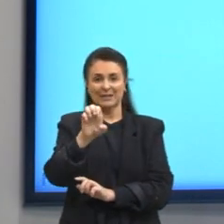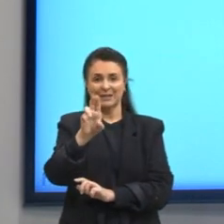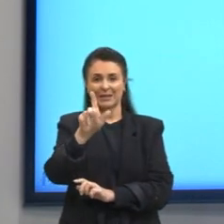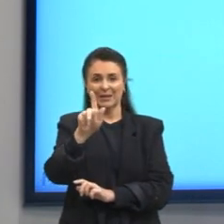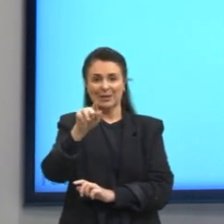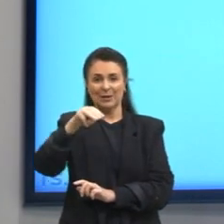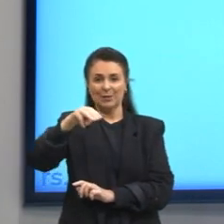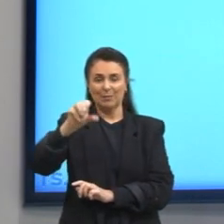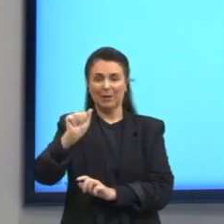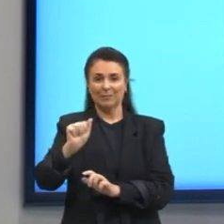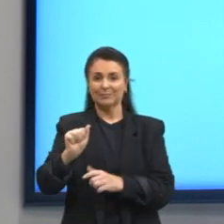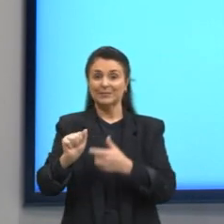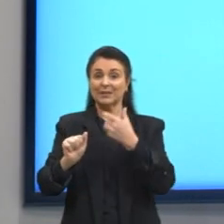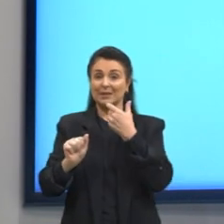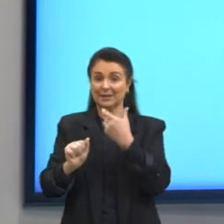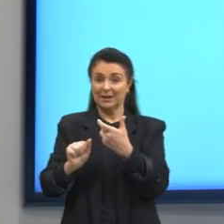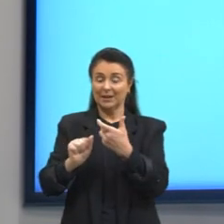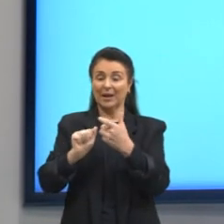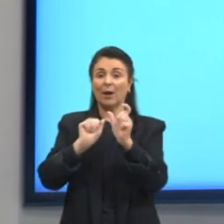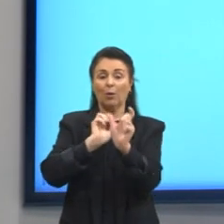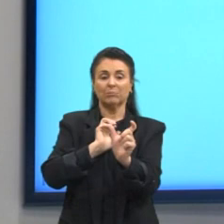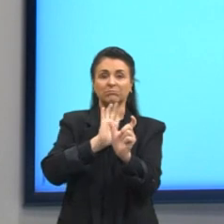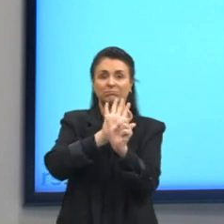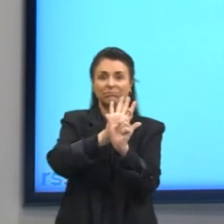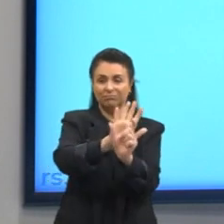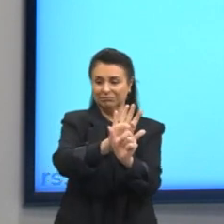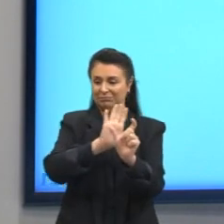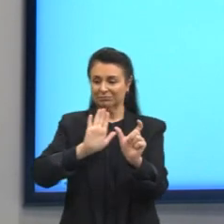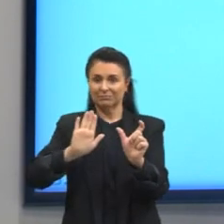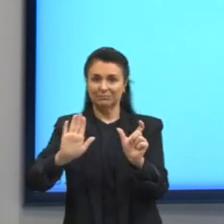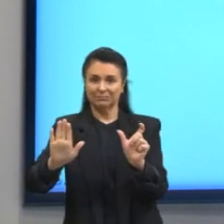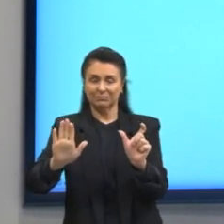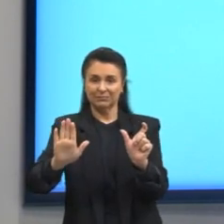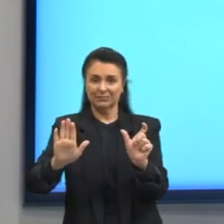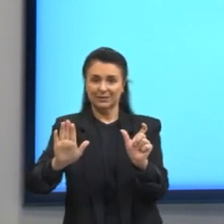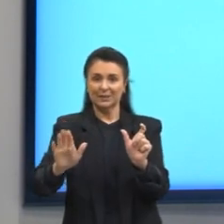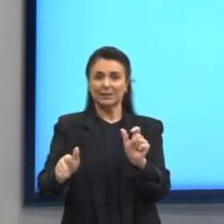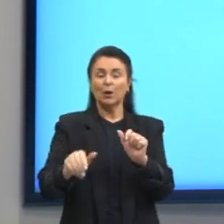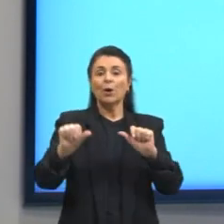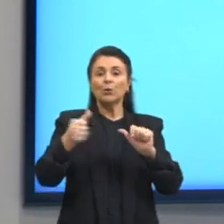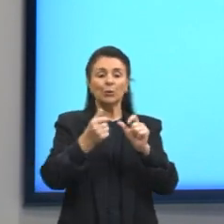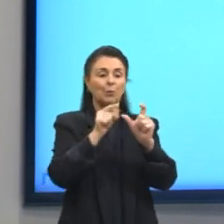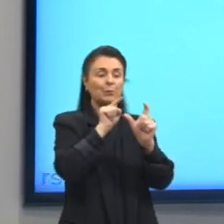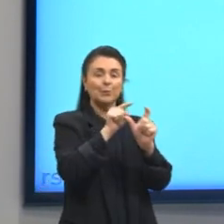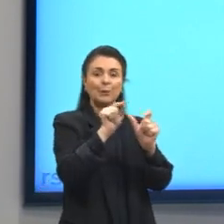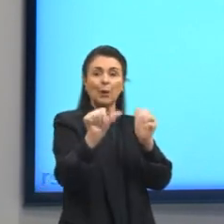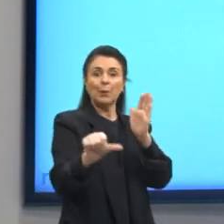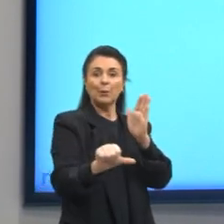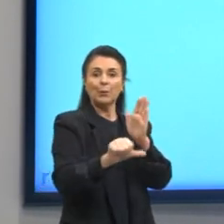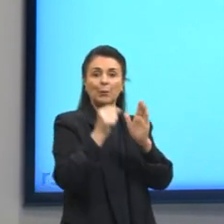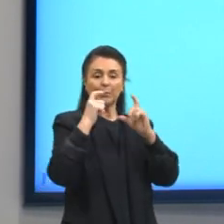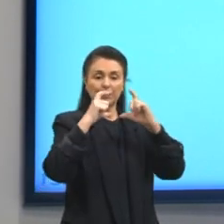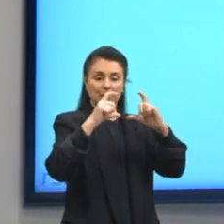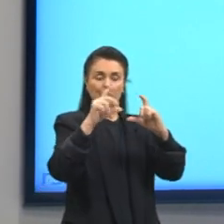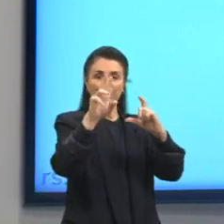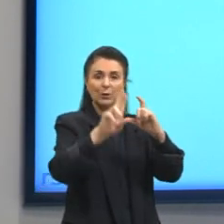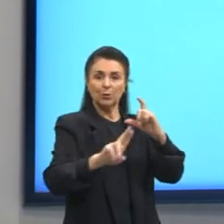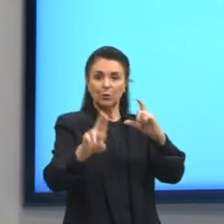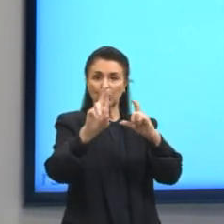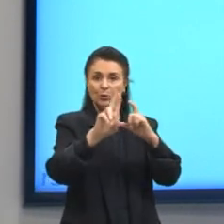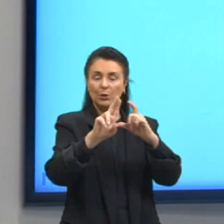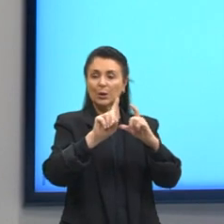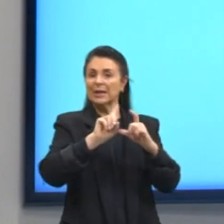e ela vai acontecer Exatamente porque aqui na nossa primeira no nosso primeiro quadrinho a gente tem um uso